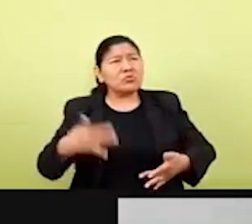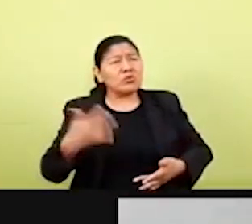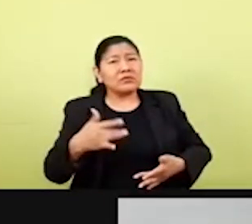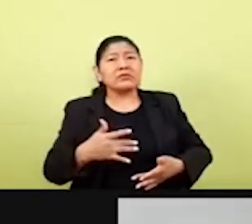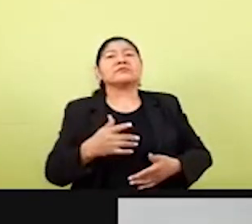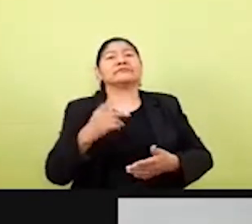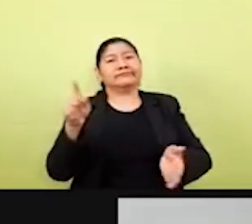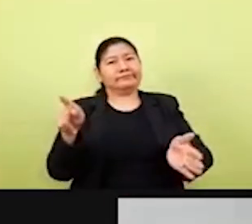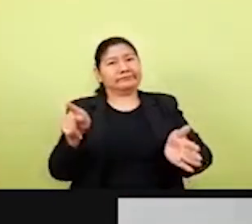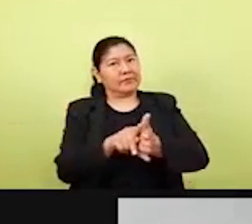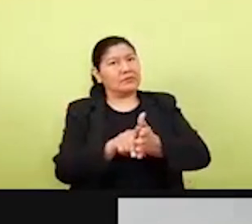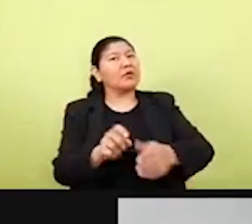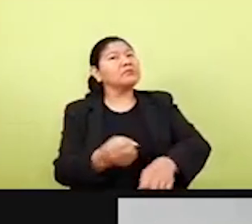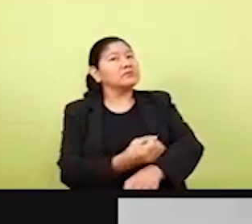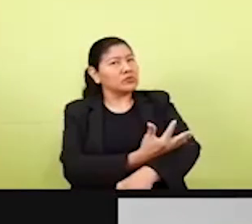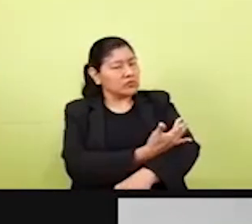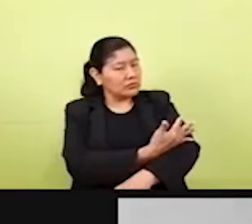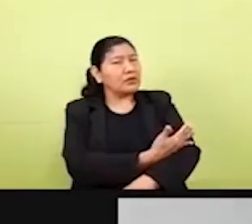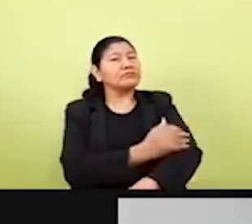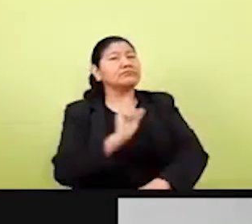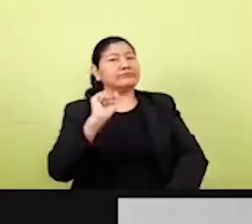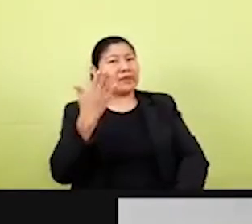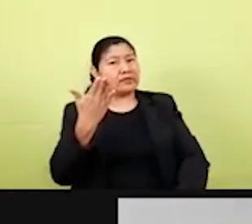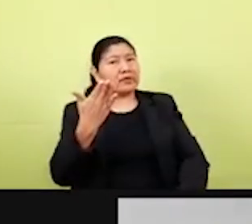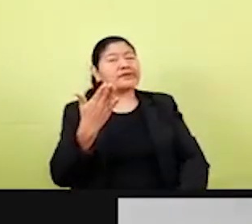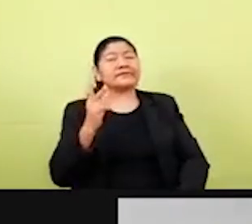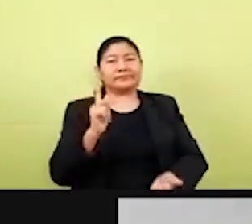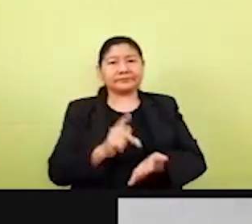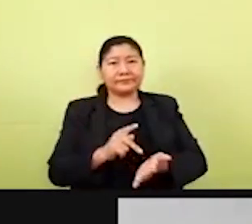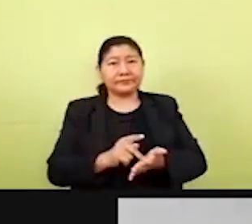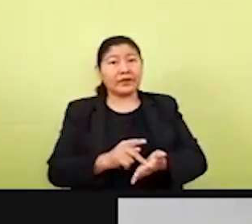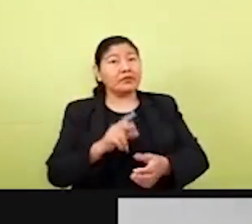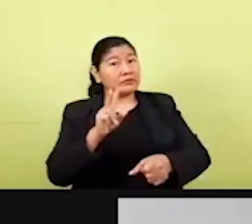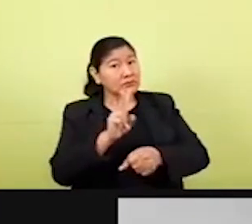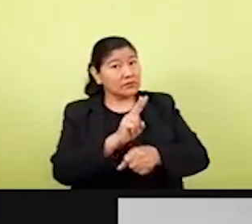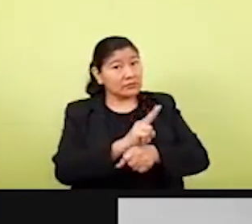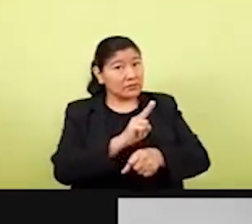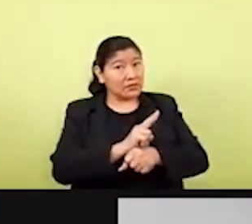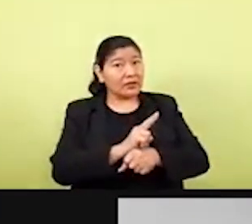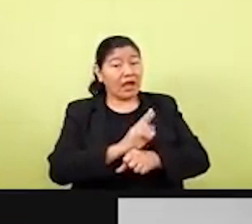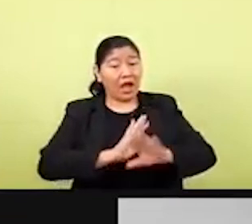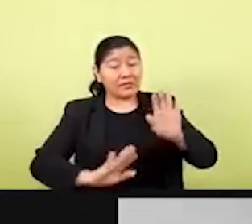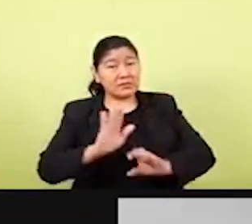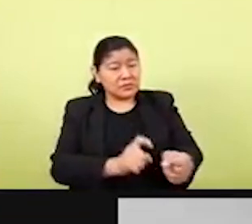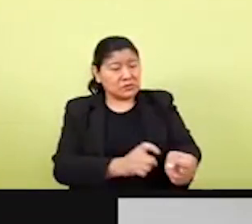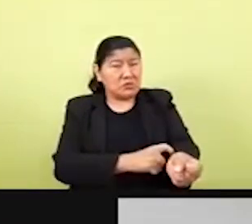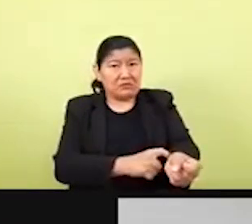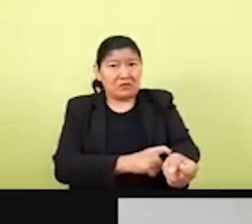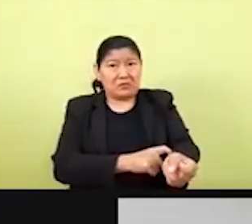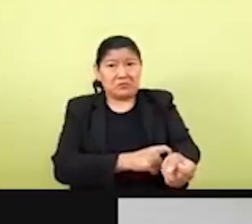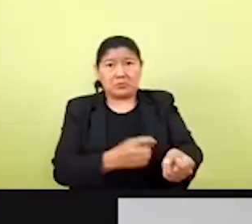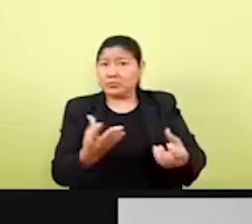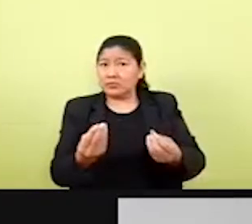né, quando tem algum problema emocional, a gente tem um desconforto gastrointestinal, né, frio na barriga, enfim. Então,